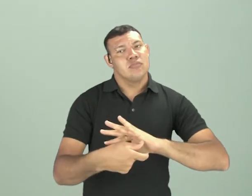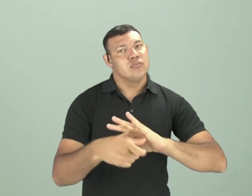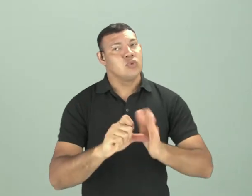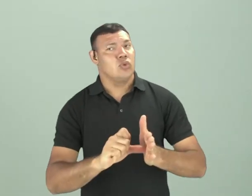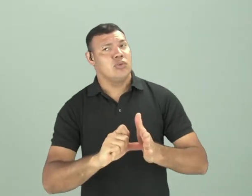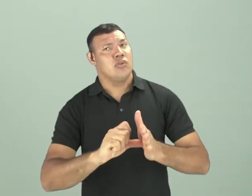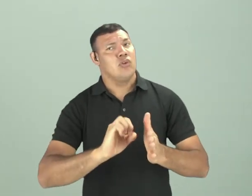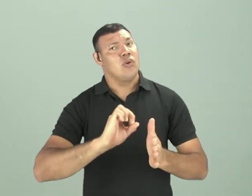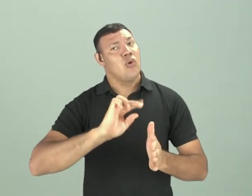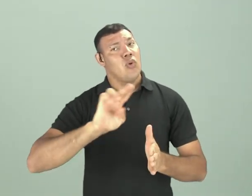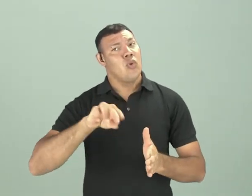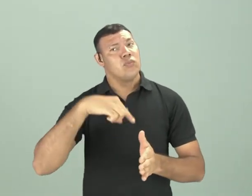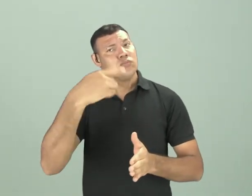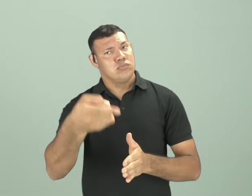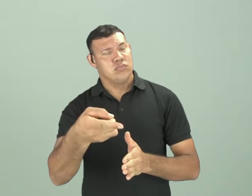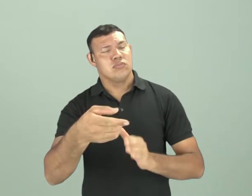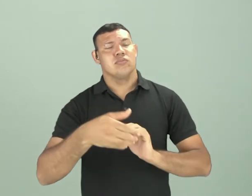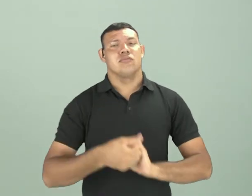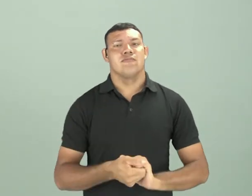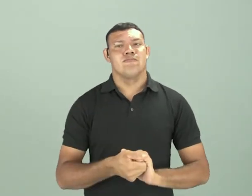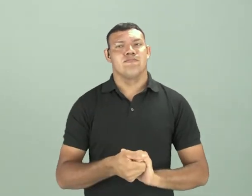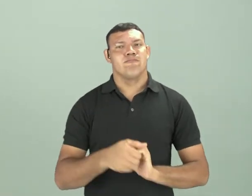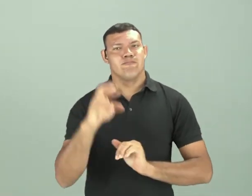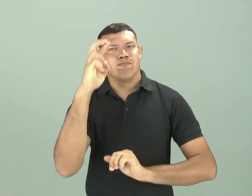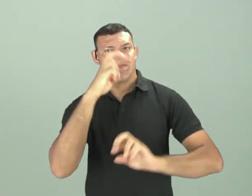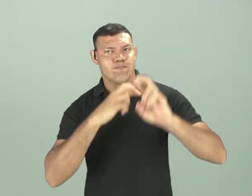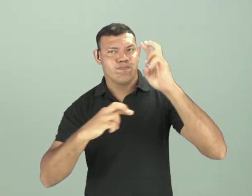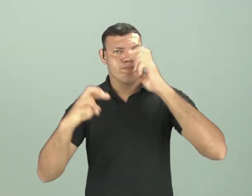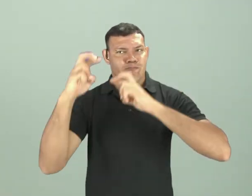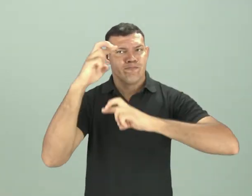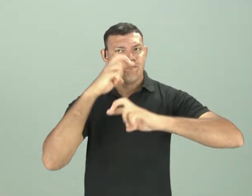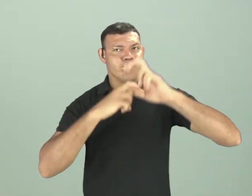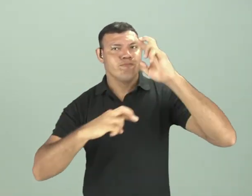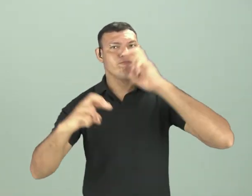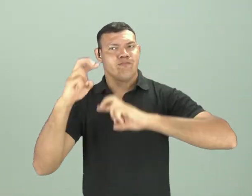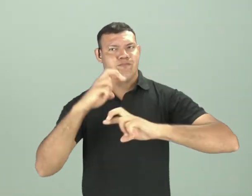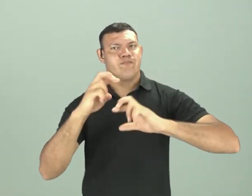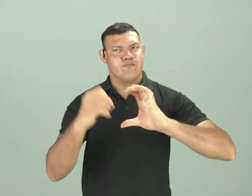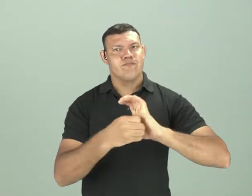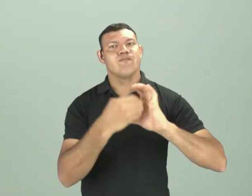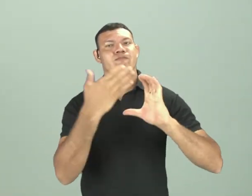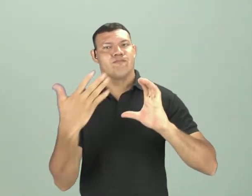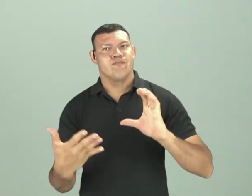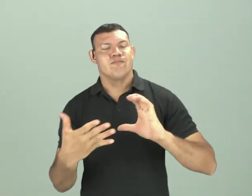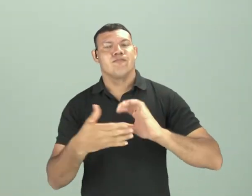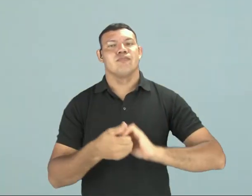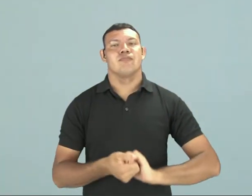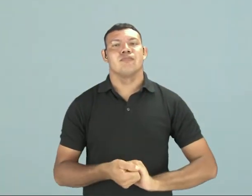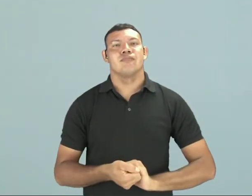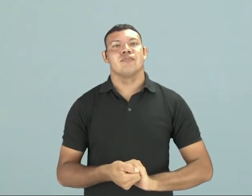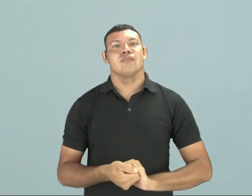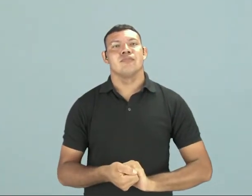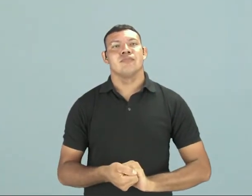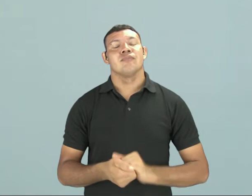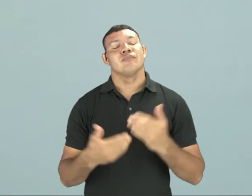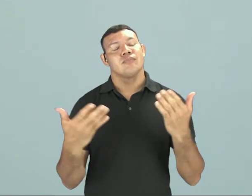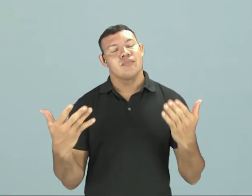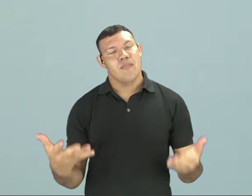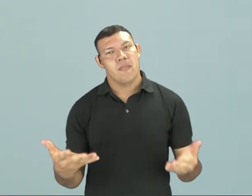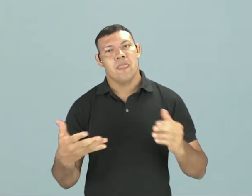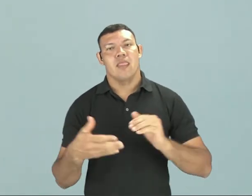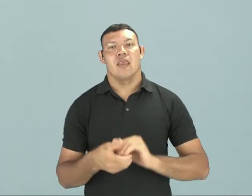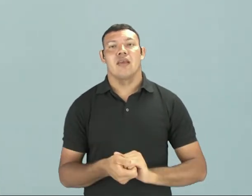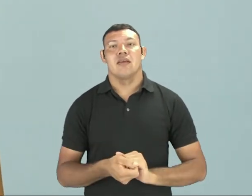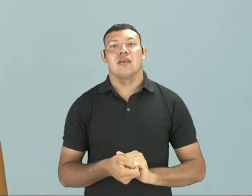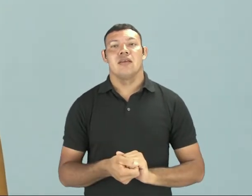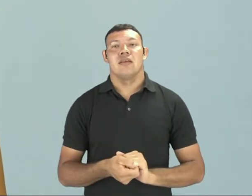precoces, outras não. Então, você tem que estar observando, né, as características. Então,